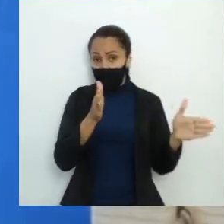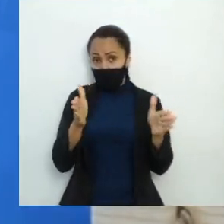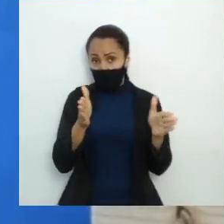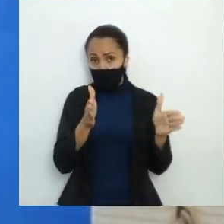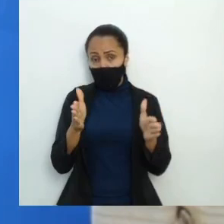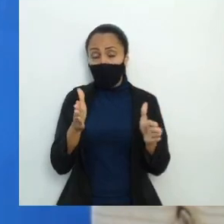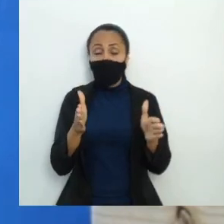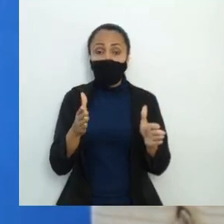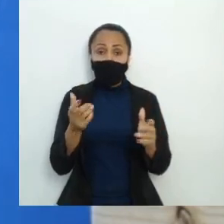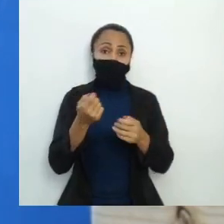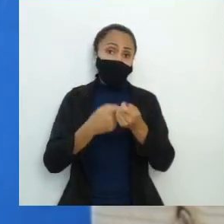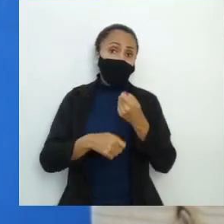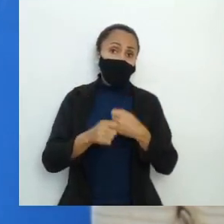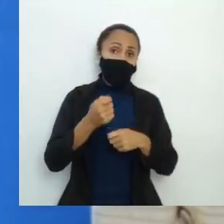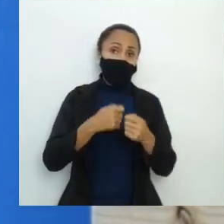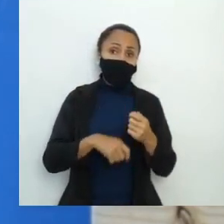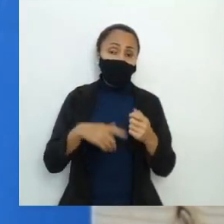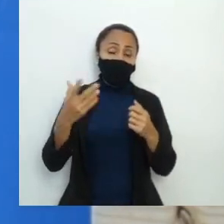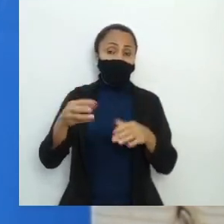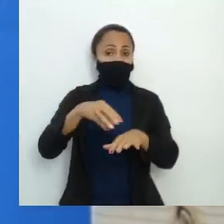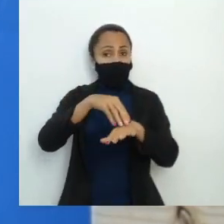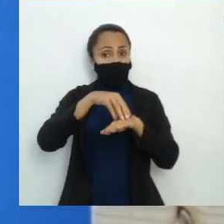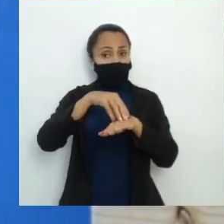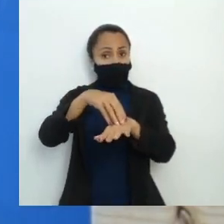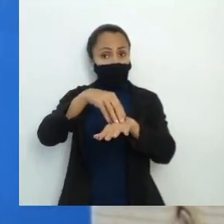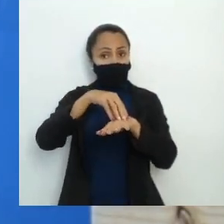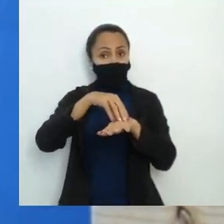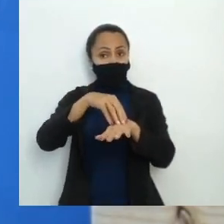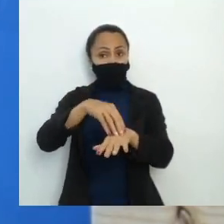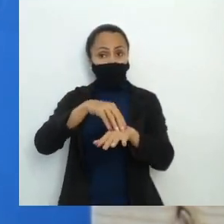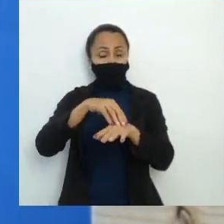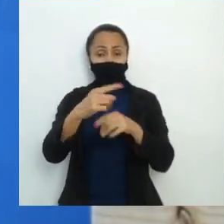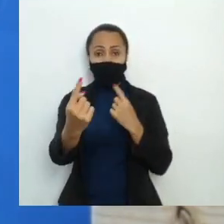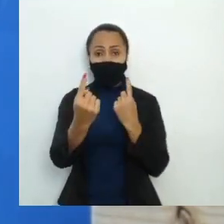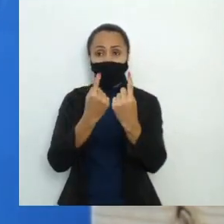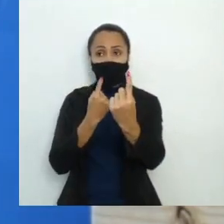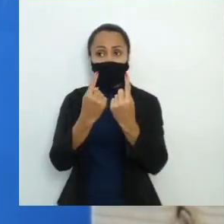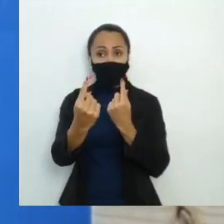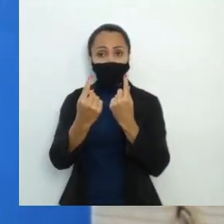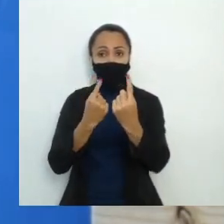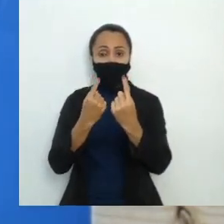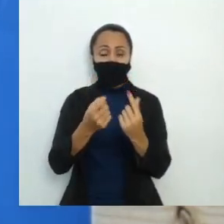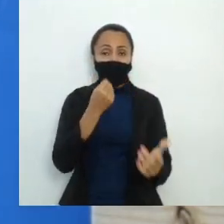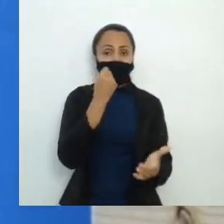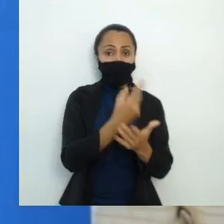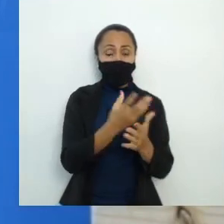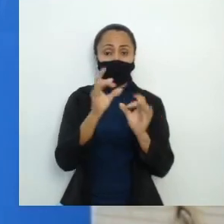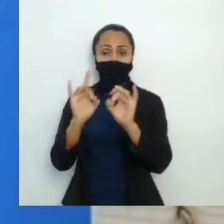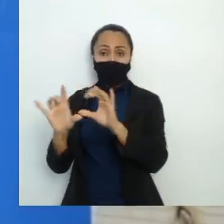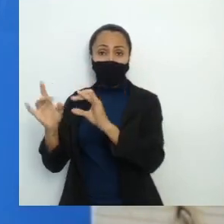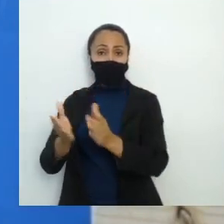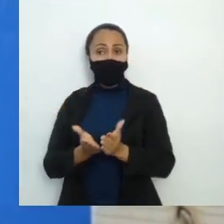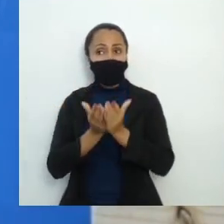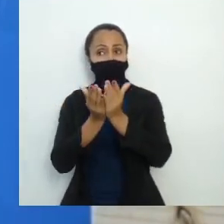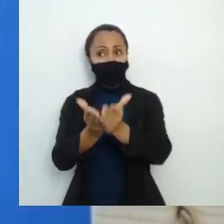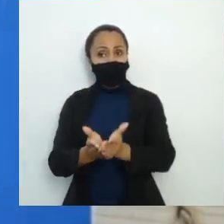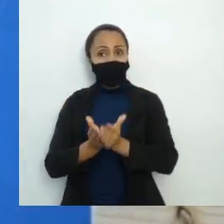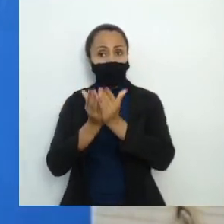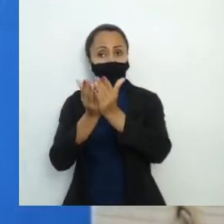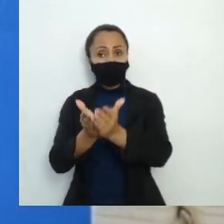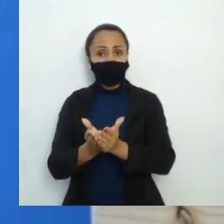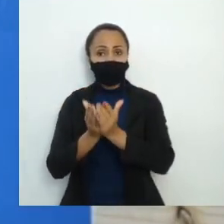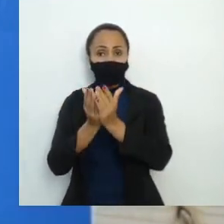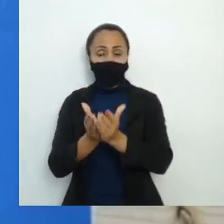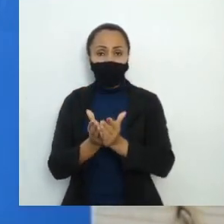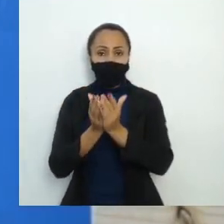ele deveria ser exercido, o transporte, entrada e saída, compra e venda de produtos por esquadra naval inglesa. Então vai pipocar